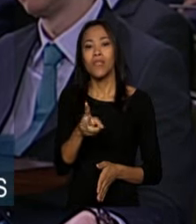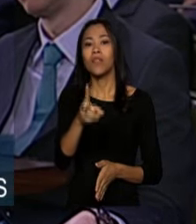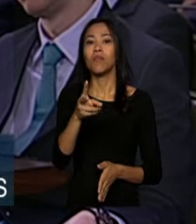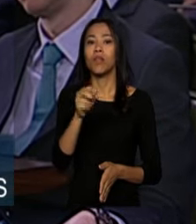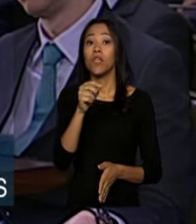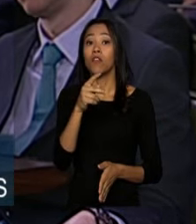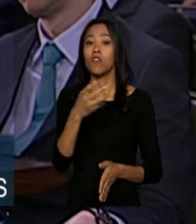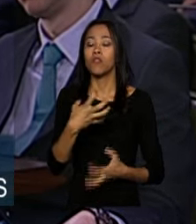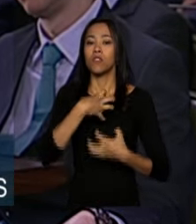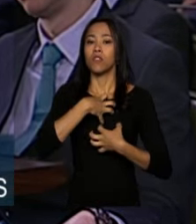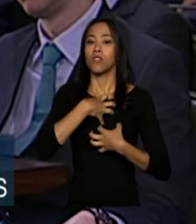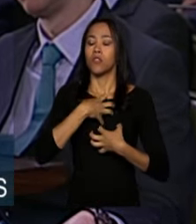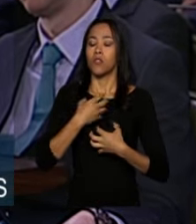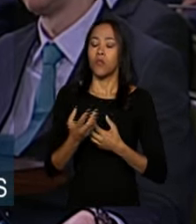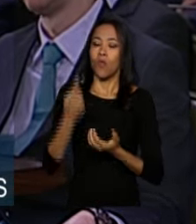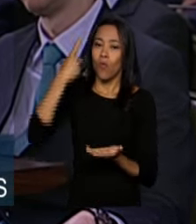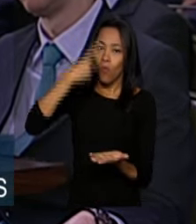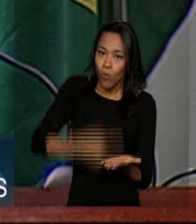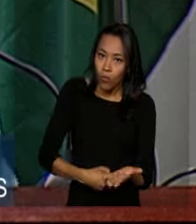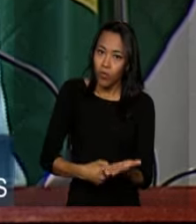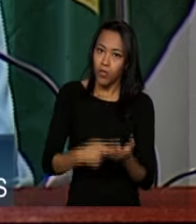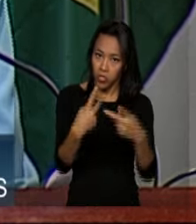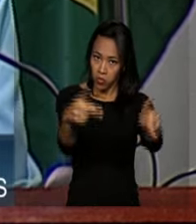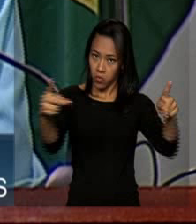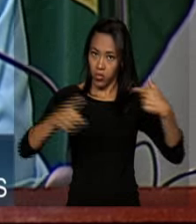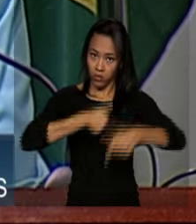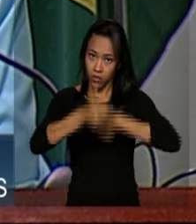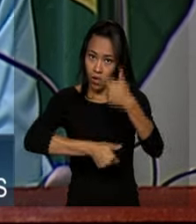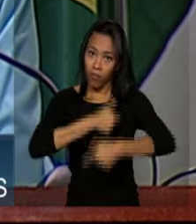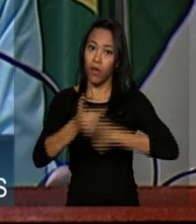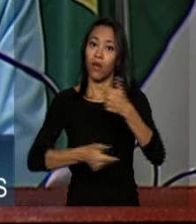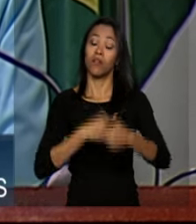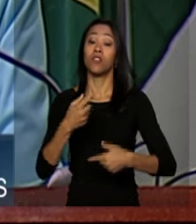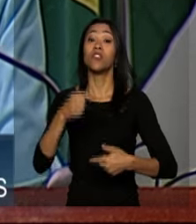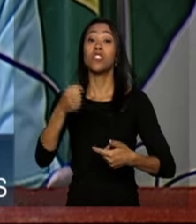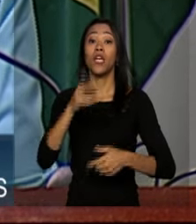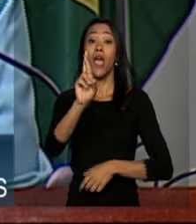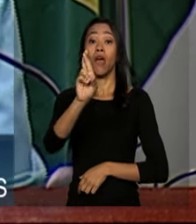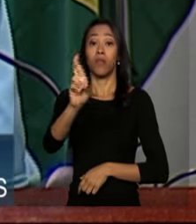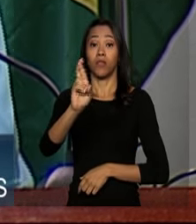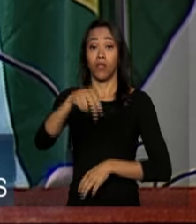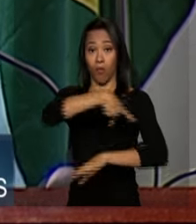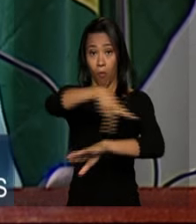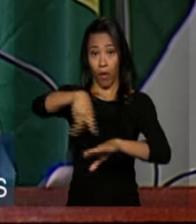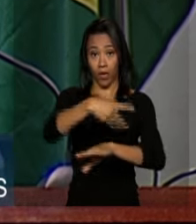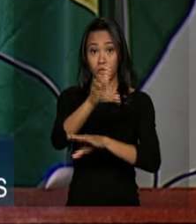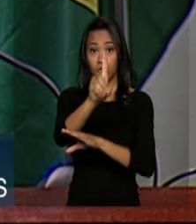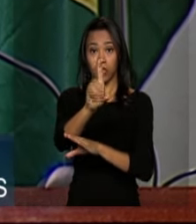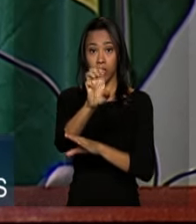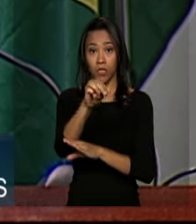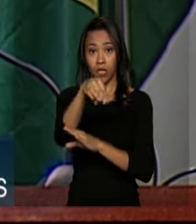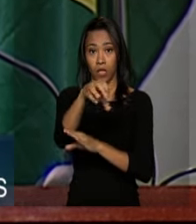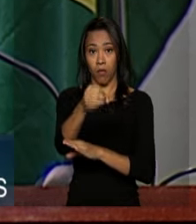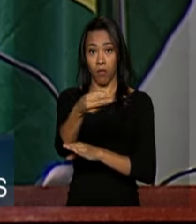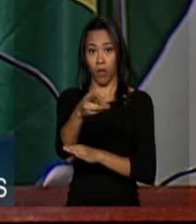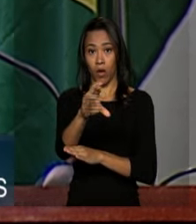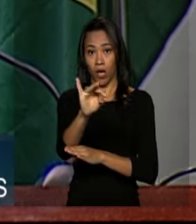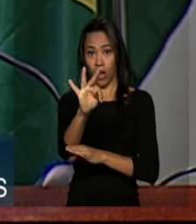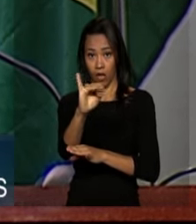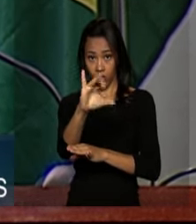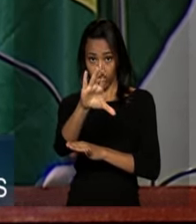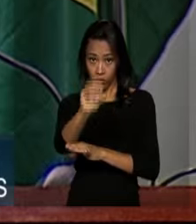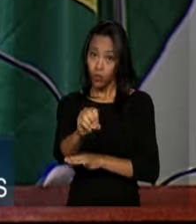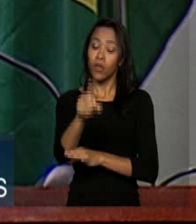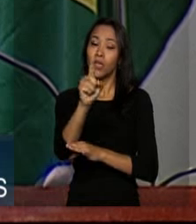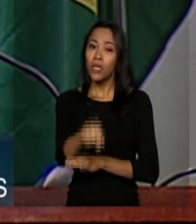suas responsabilidades de representantes de uma nação democrática que aposta na igualdade de seus